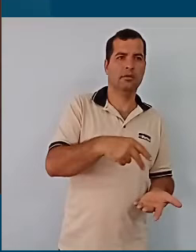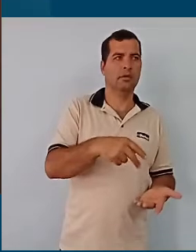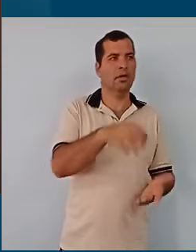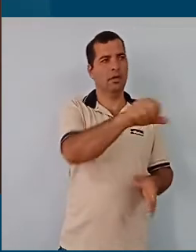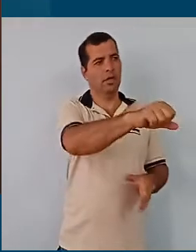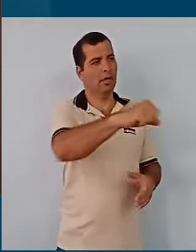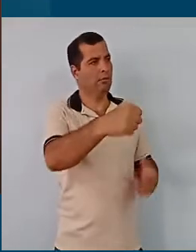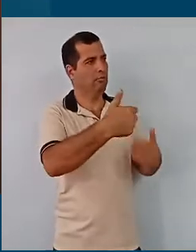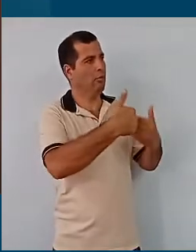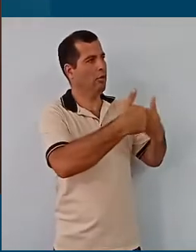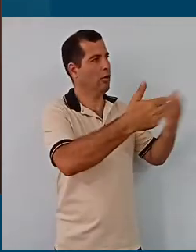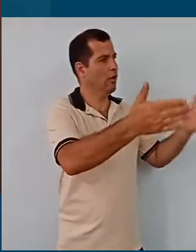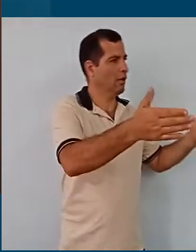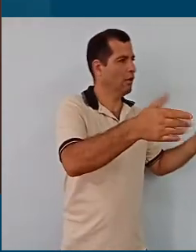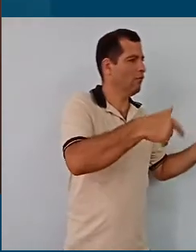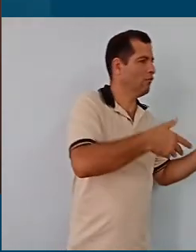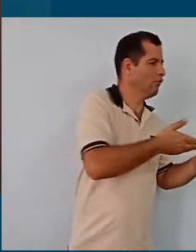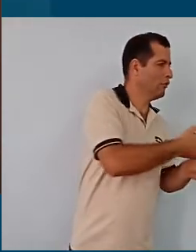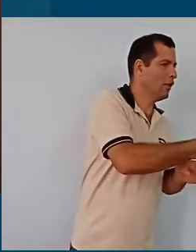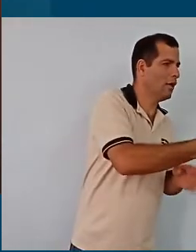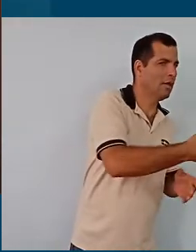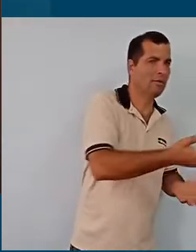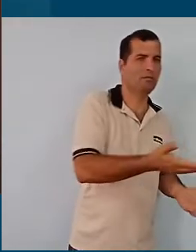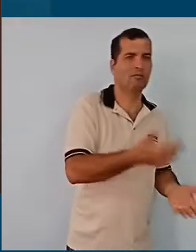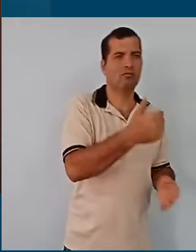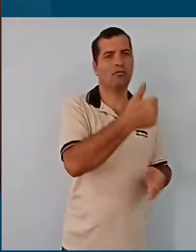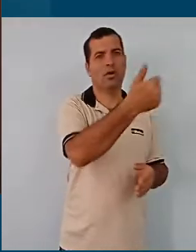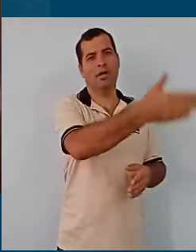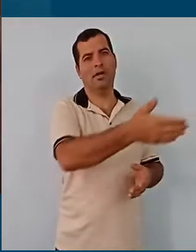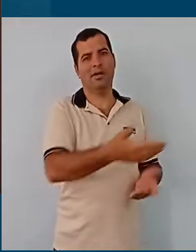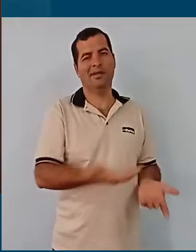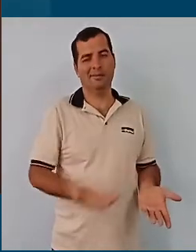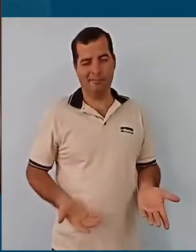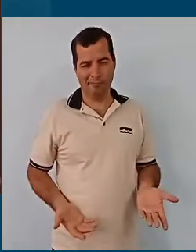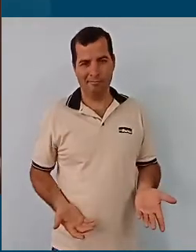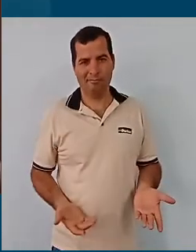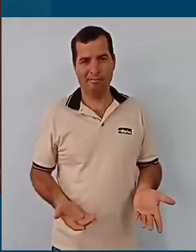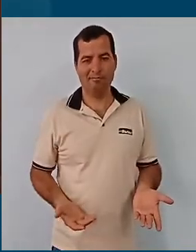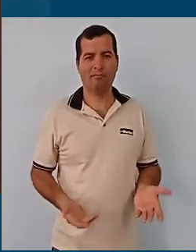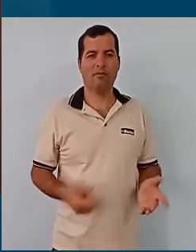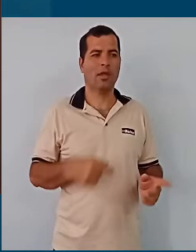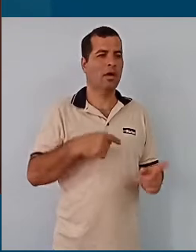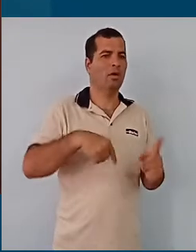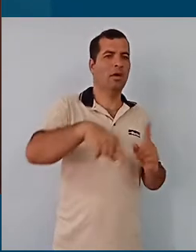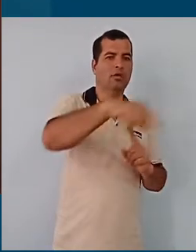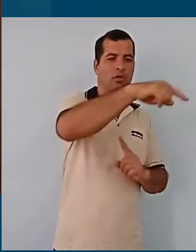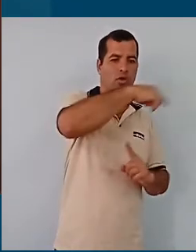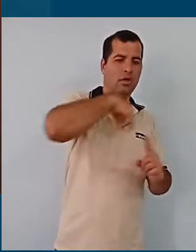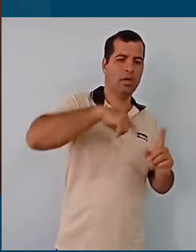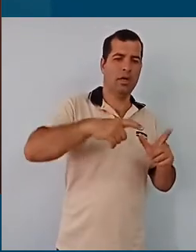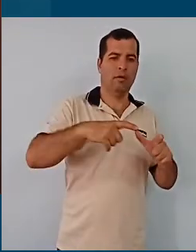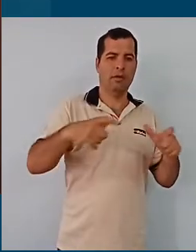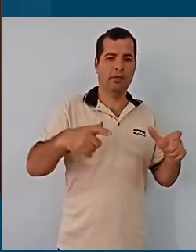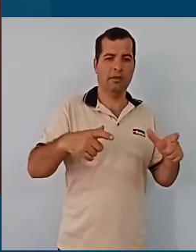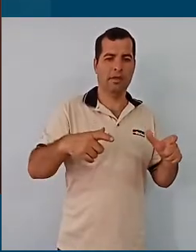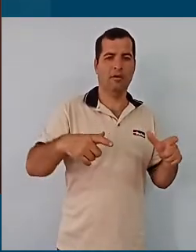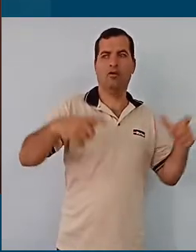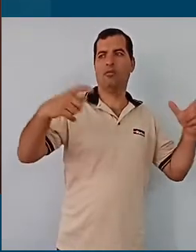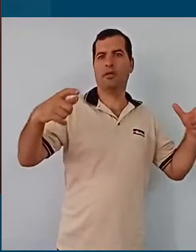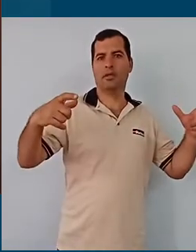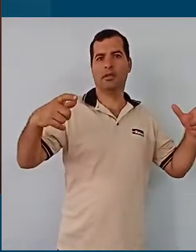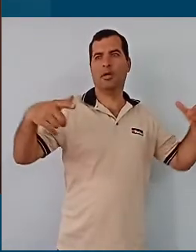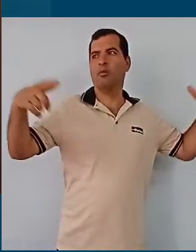sai para olhar lá fora, né? Então, esse ao redor que vai sempre se ampliando, né, à medida que ela